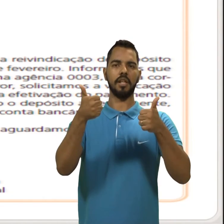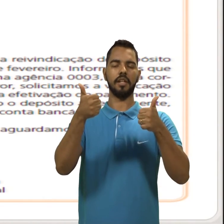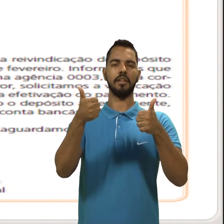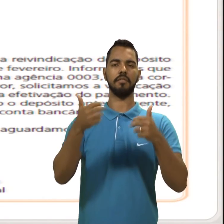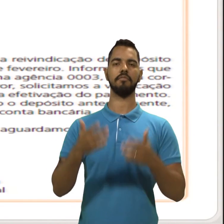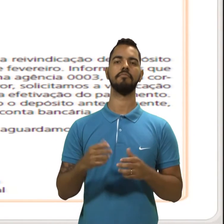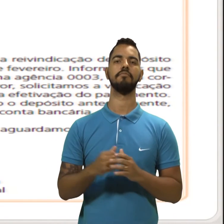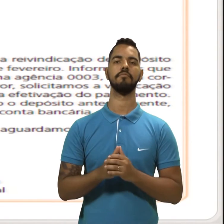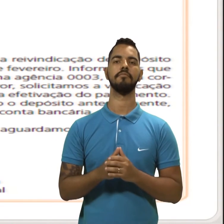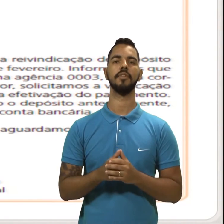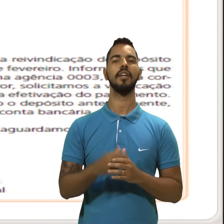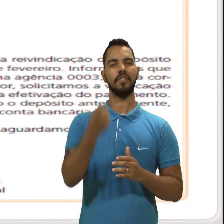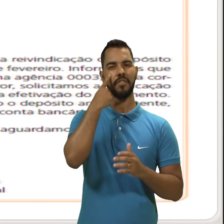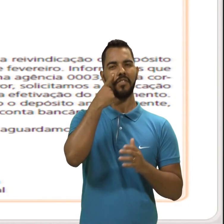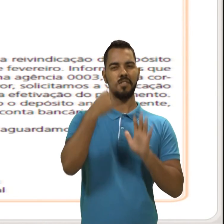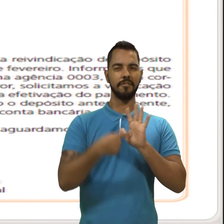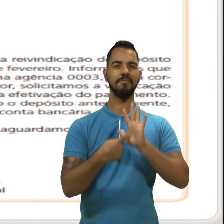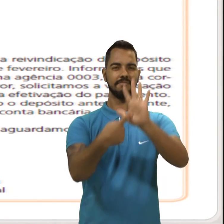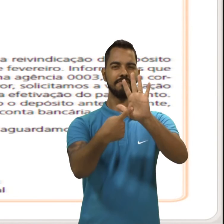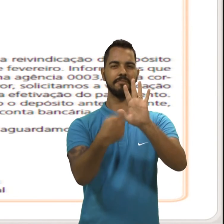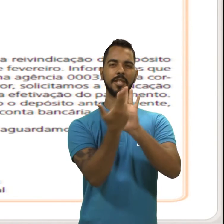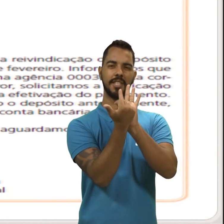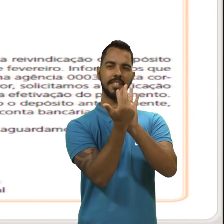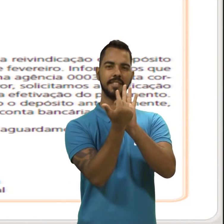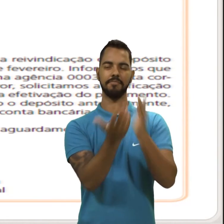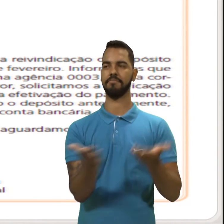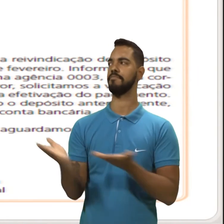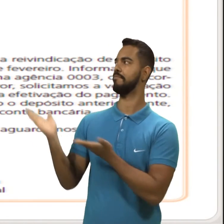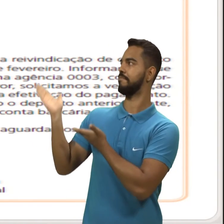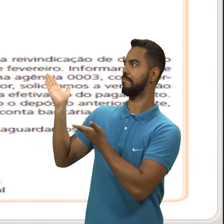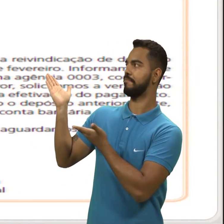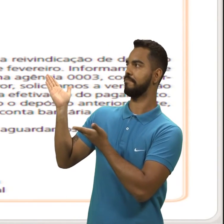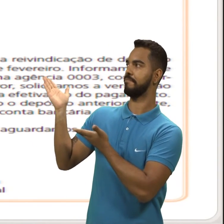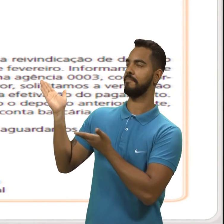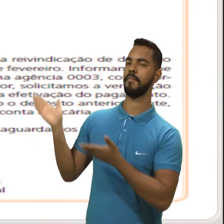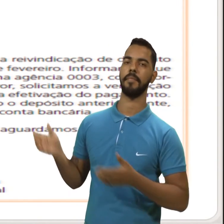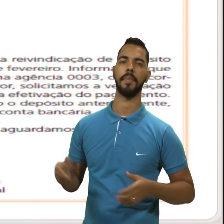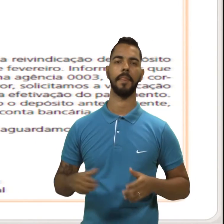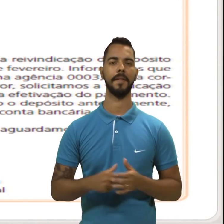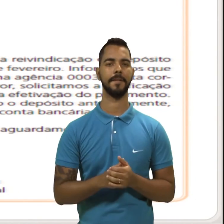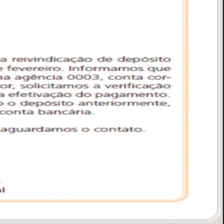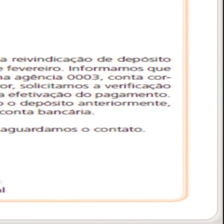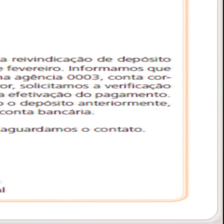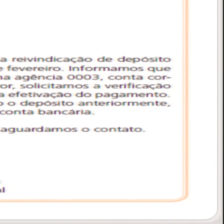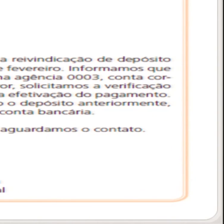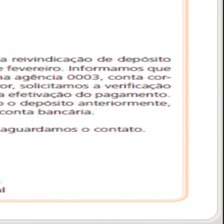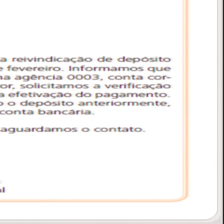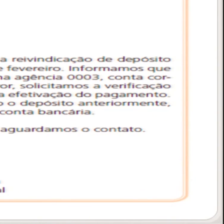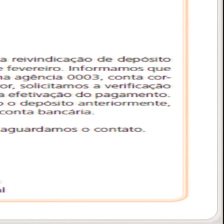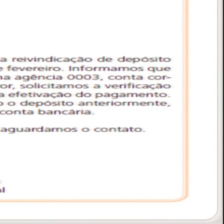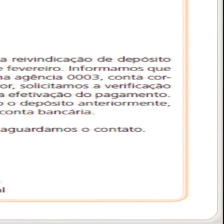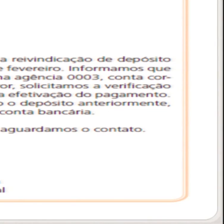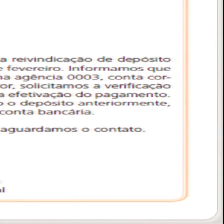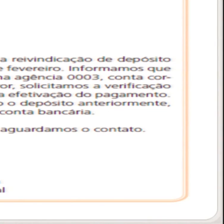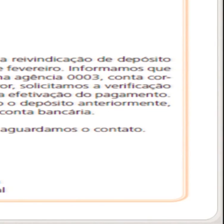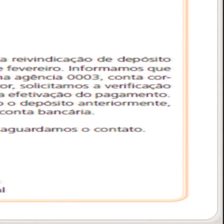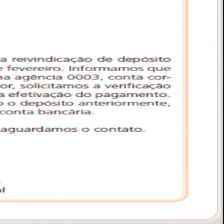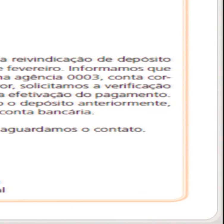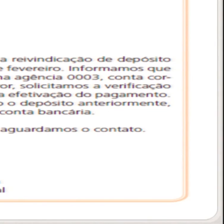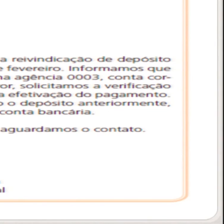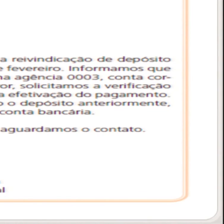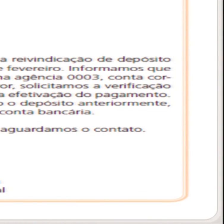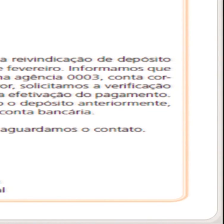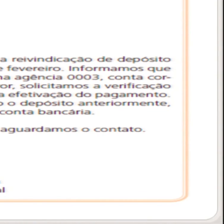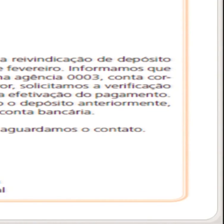carta comercial, onde aqui vamos ter o timbre da empresa, a logomarca, a data,